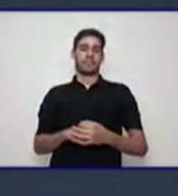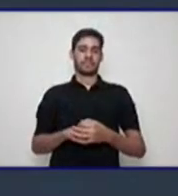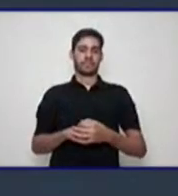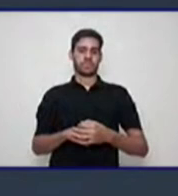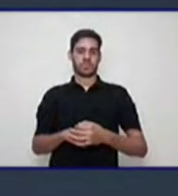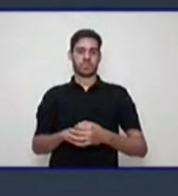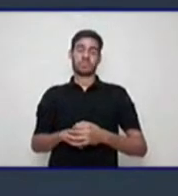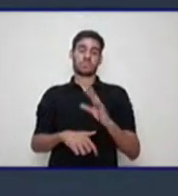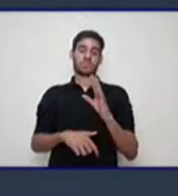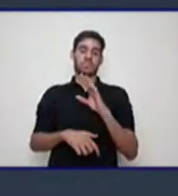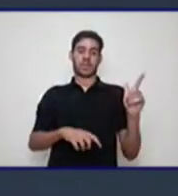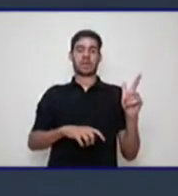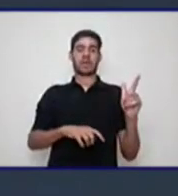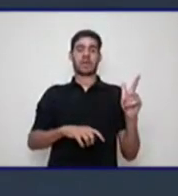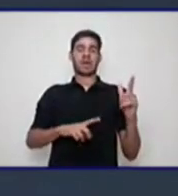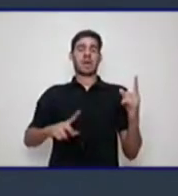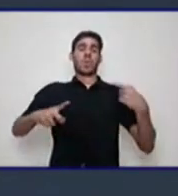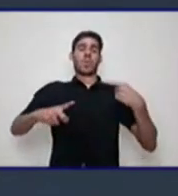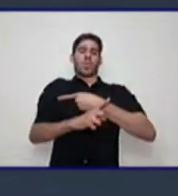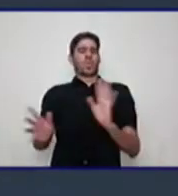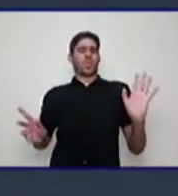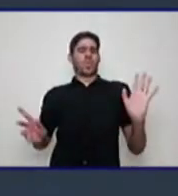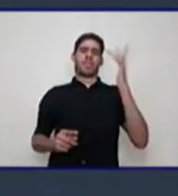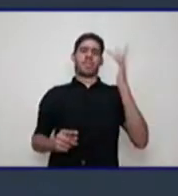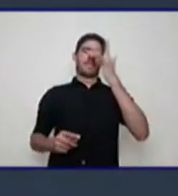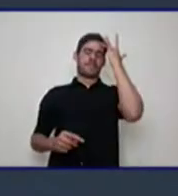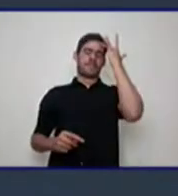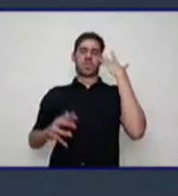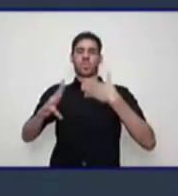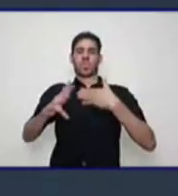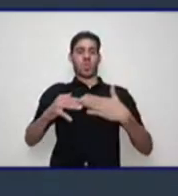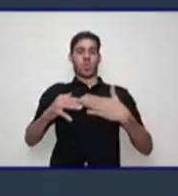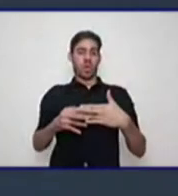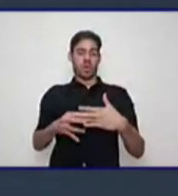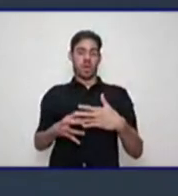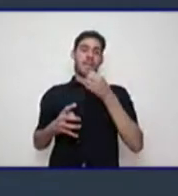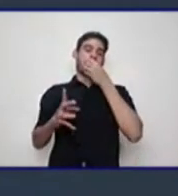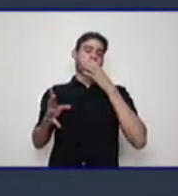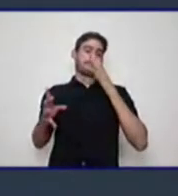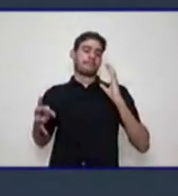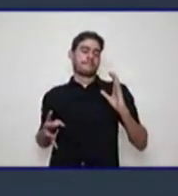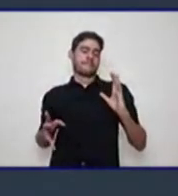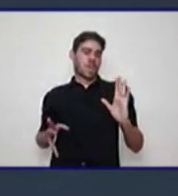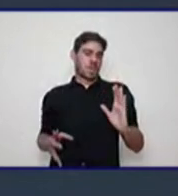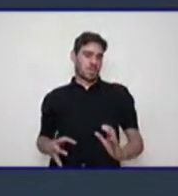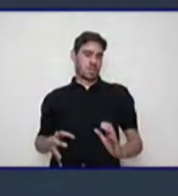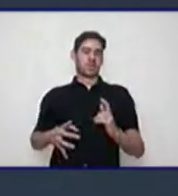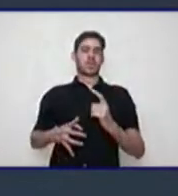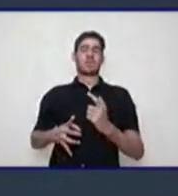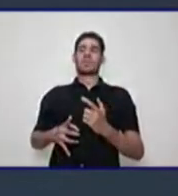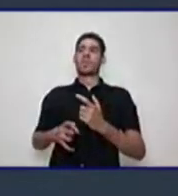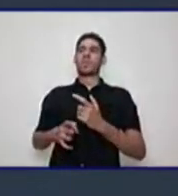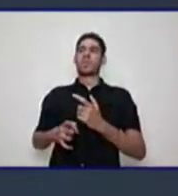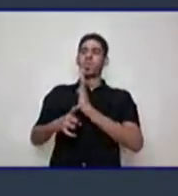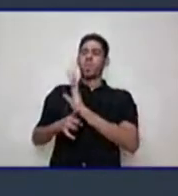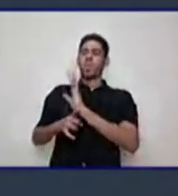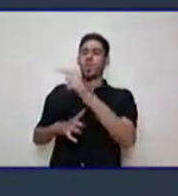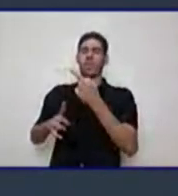evidentemente, contrariado, como qualquer pessoa de bem e civilizada, com o tipo de manifestação